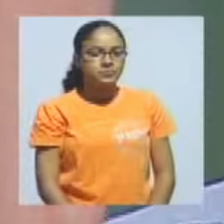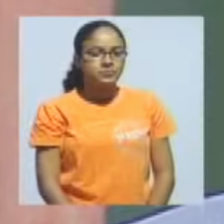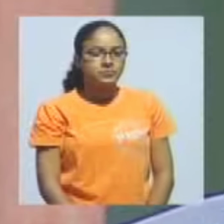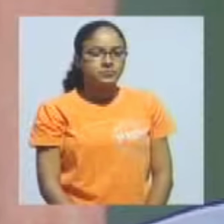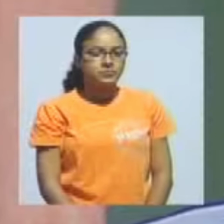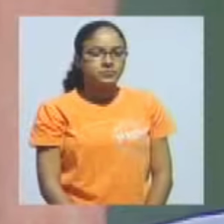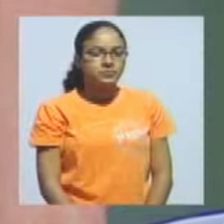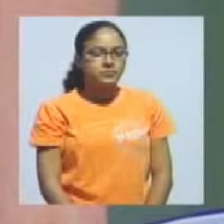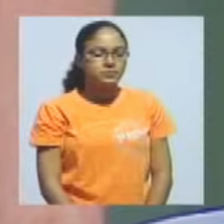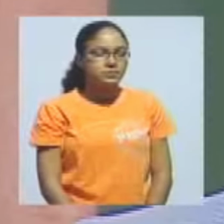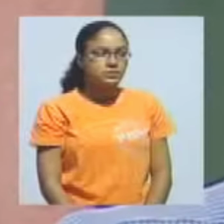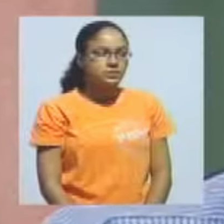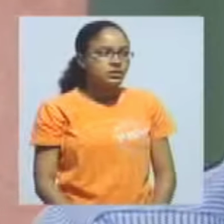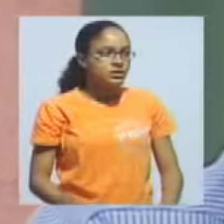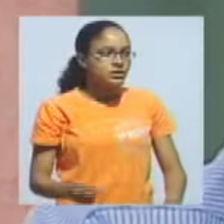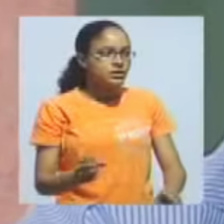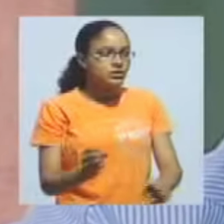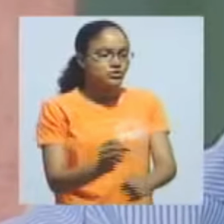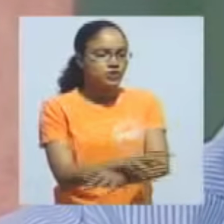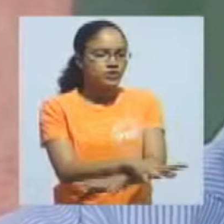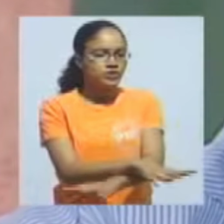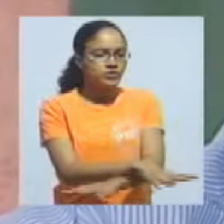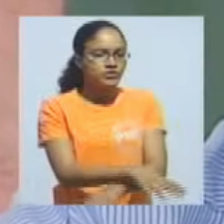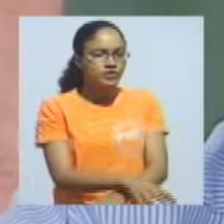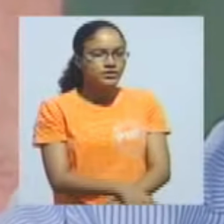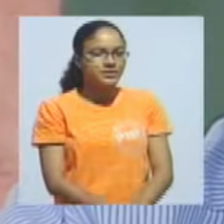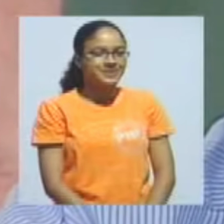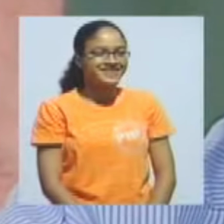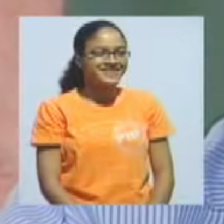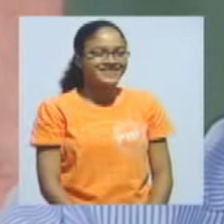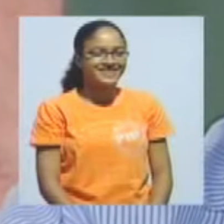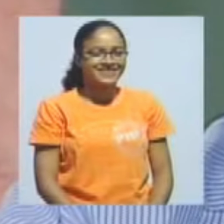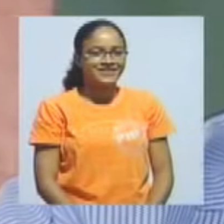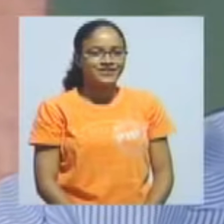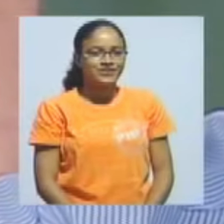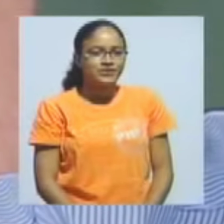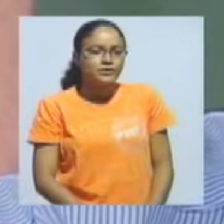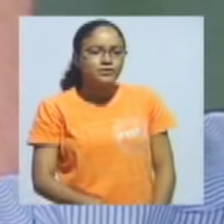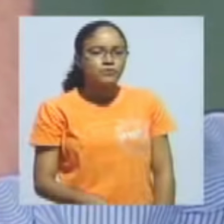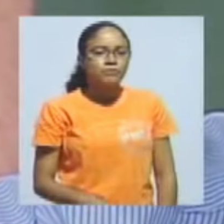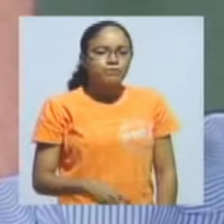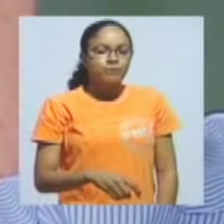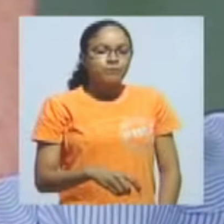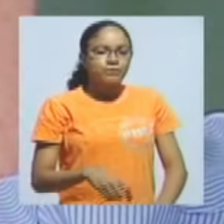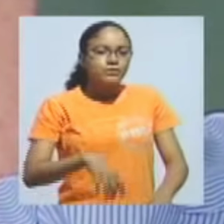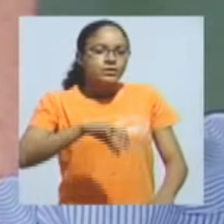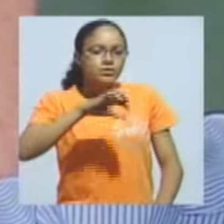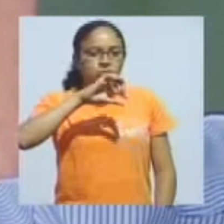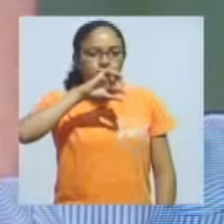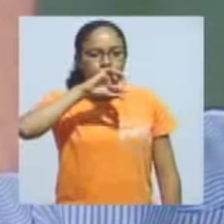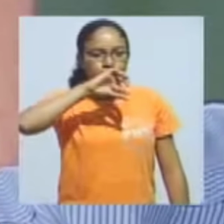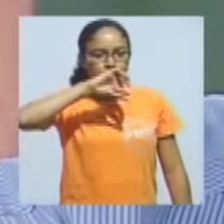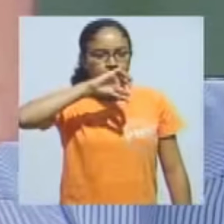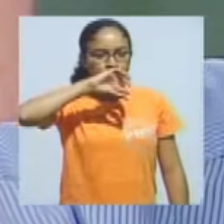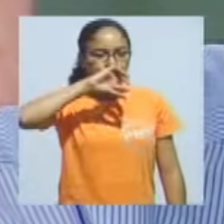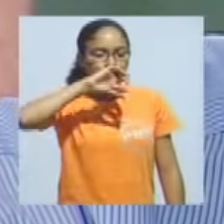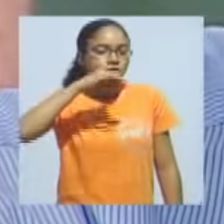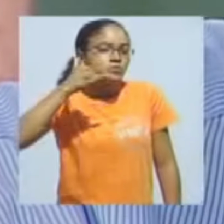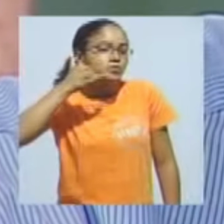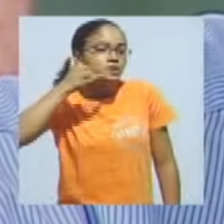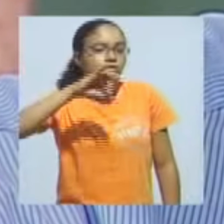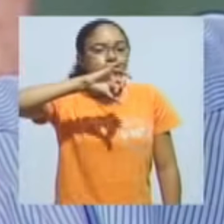Betânia, é seu filho na alma. Está aqui comigo também o Diácono Aloísio, que será padre dentro de poucos